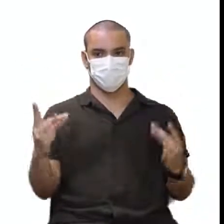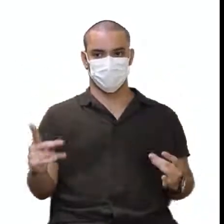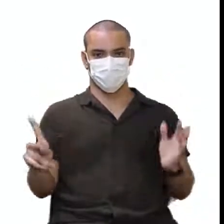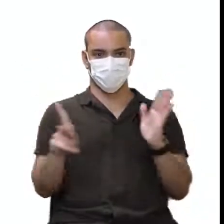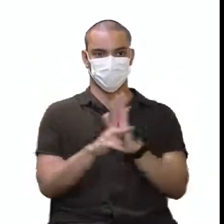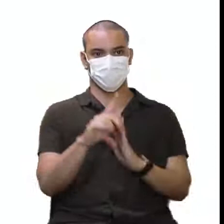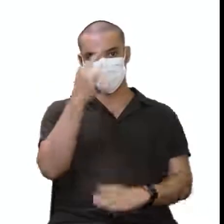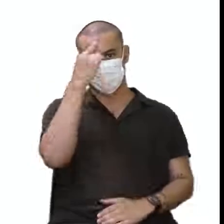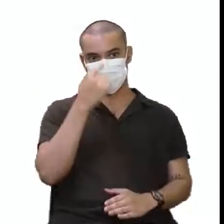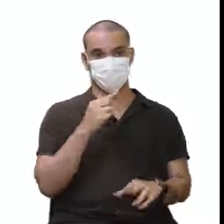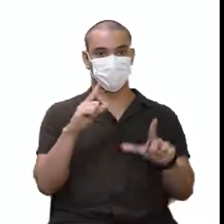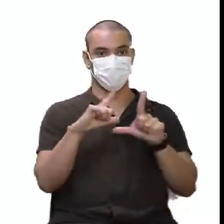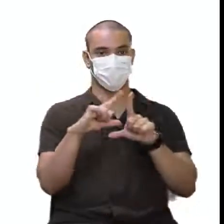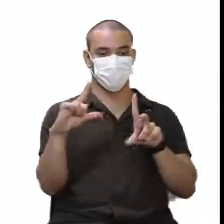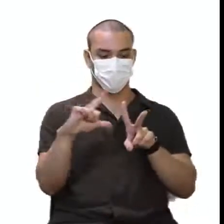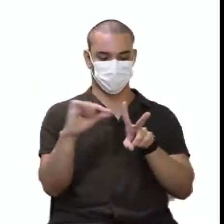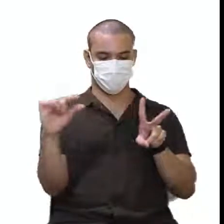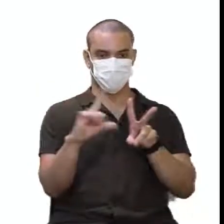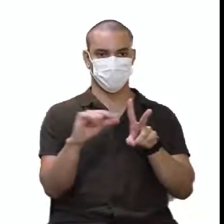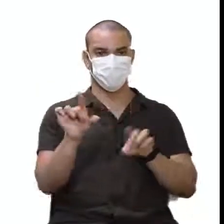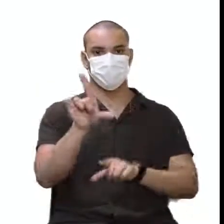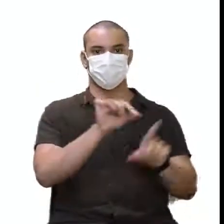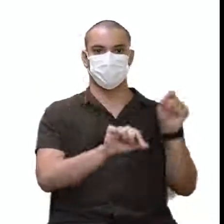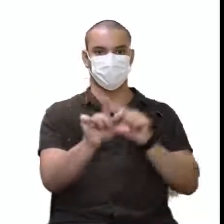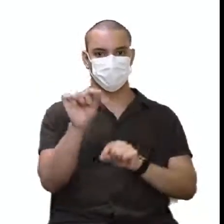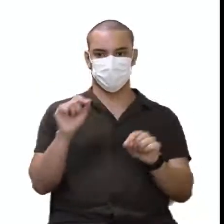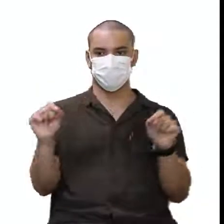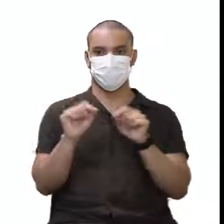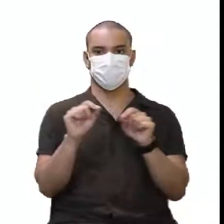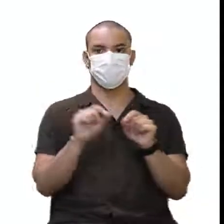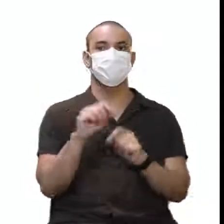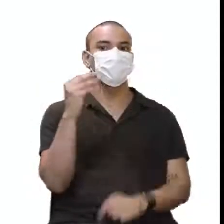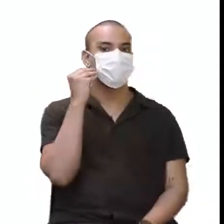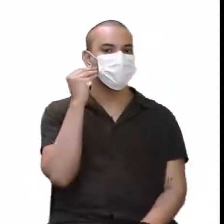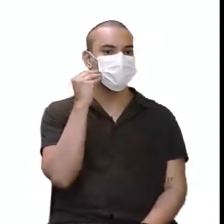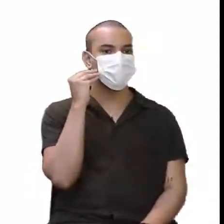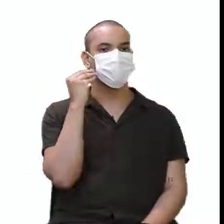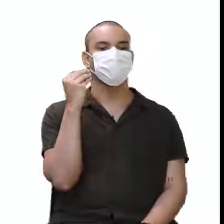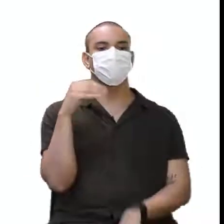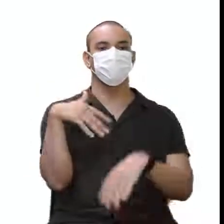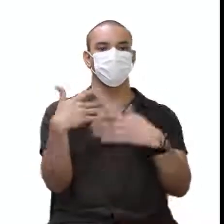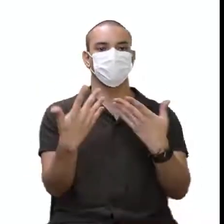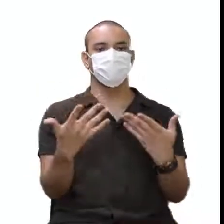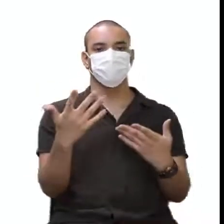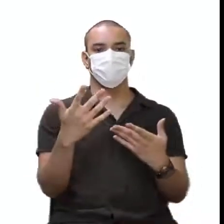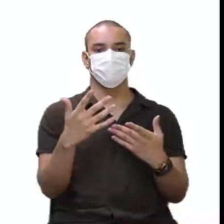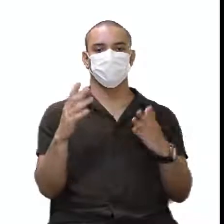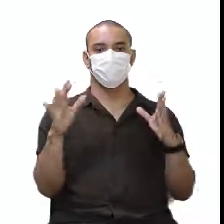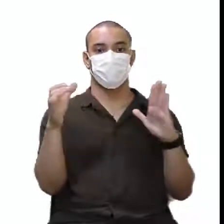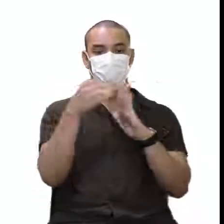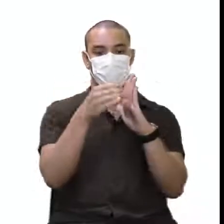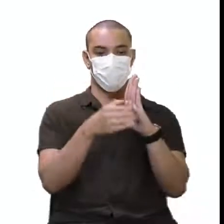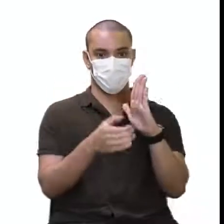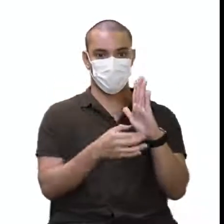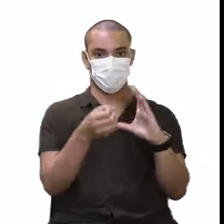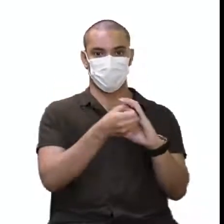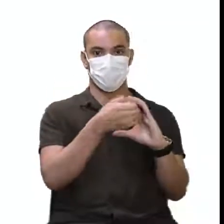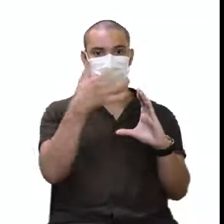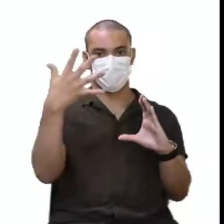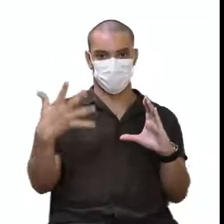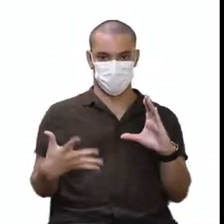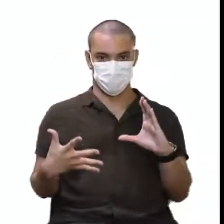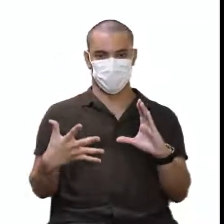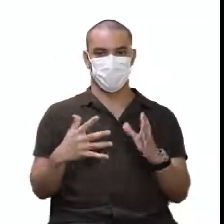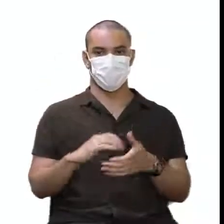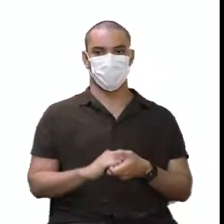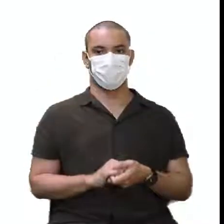na espécie vegetal que selecionou para realizar seus experimentos, aos quais chamava de caractere ou